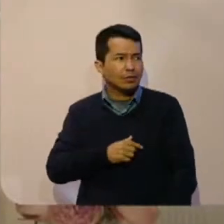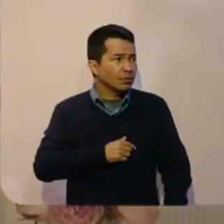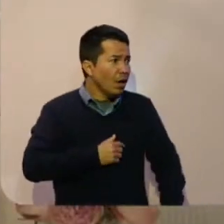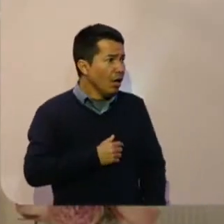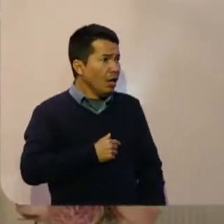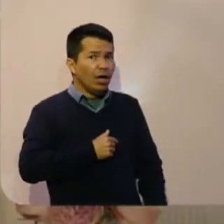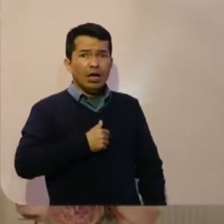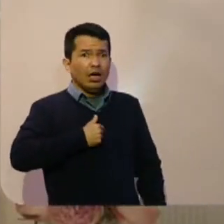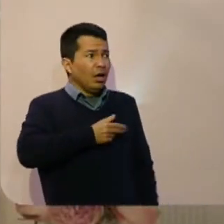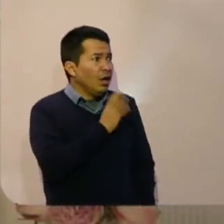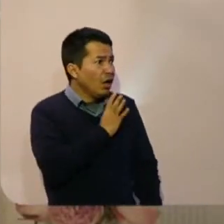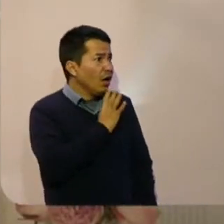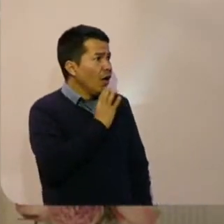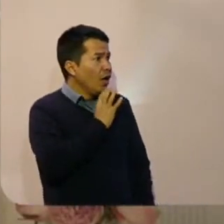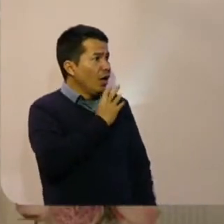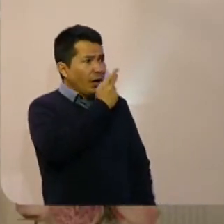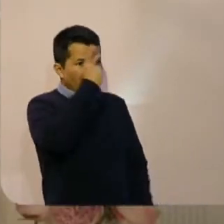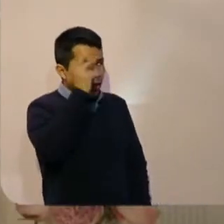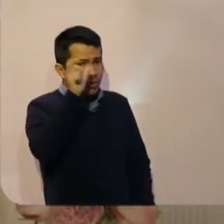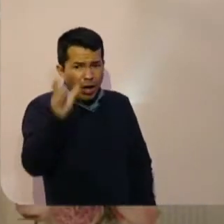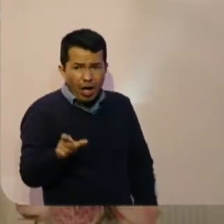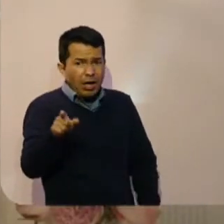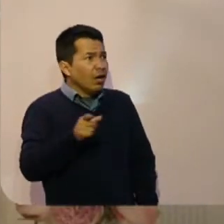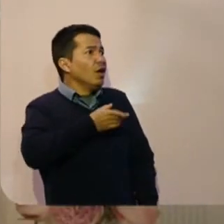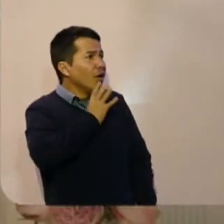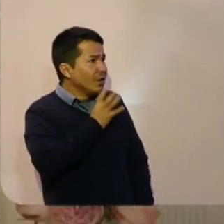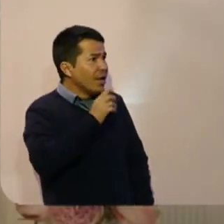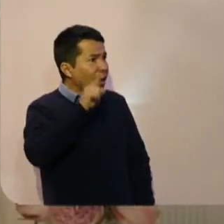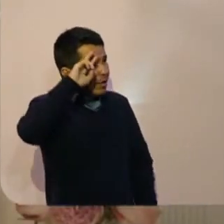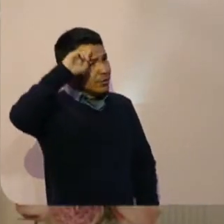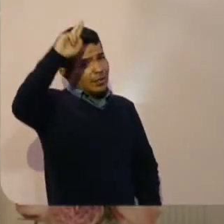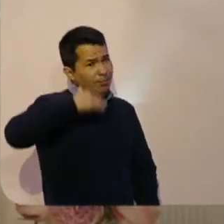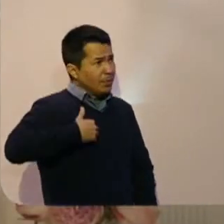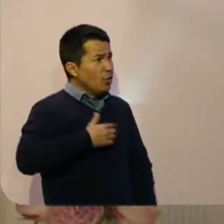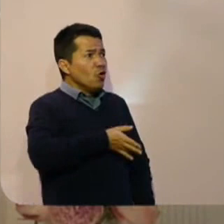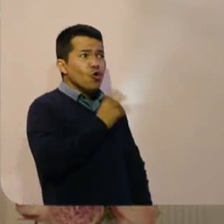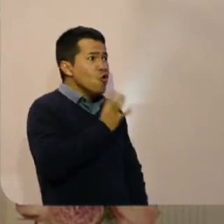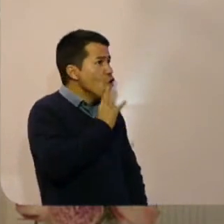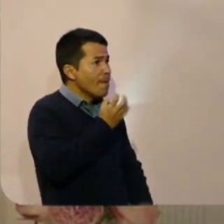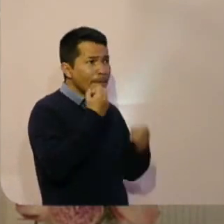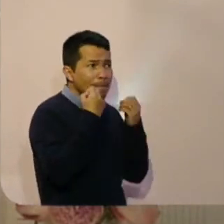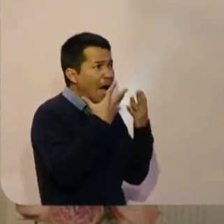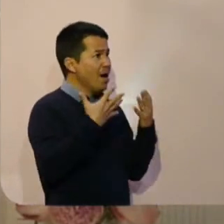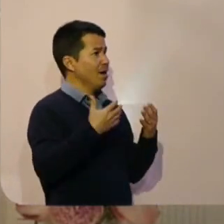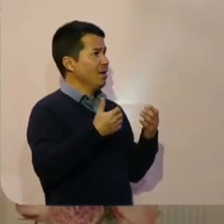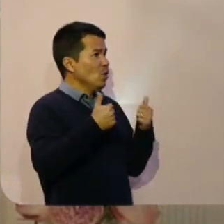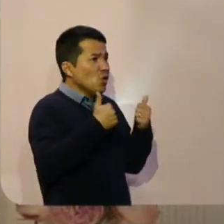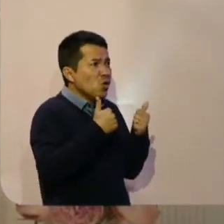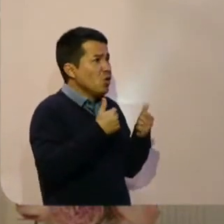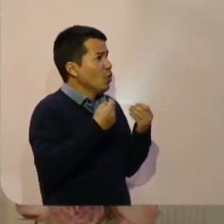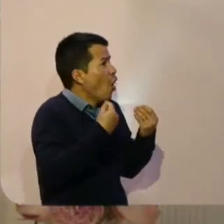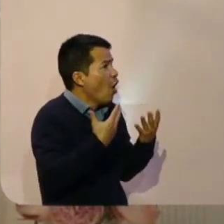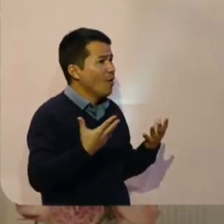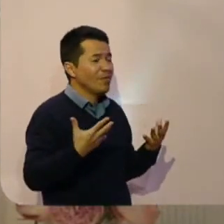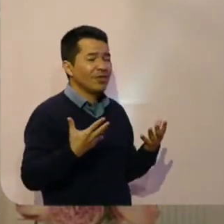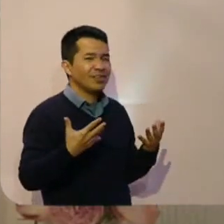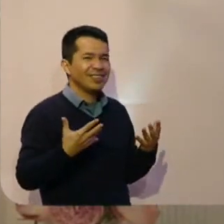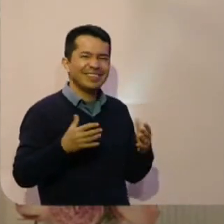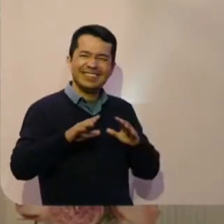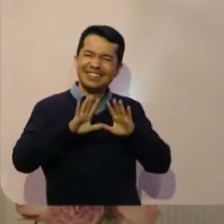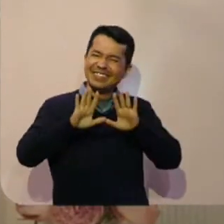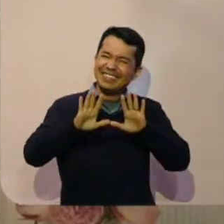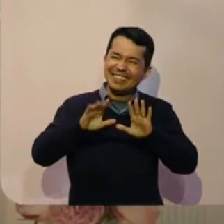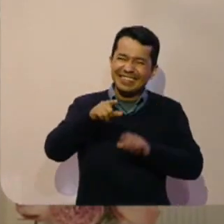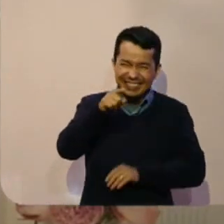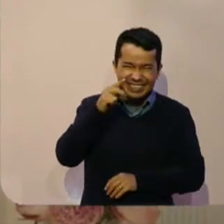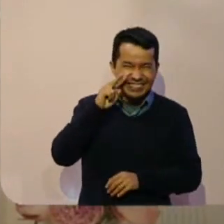chefe, eu conheço. Eu conheço muito bem, tá? É interessante que quando a gente está vivendo um problema, está vivendo uma ansiedade, a